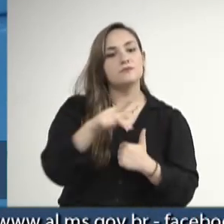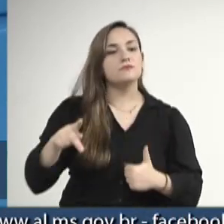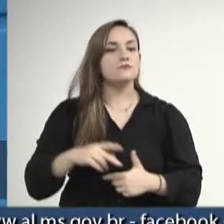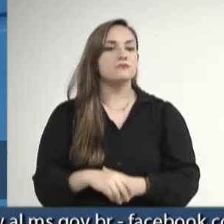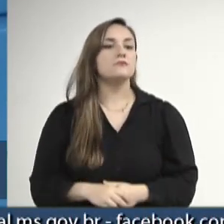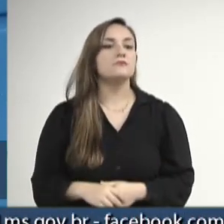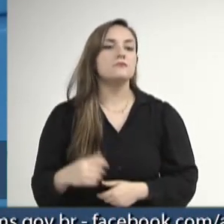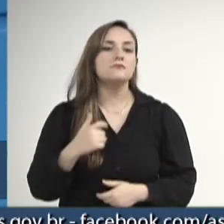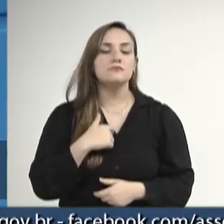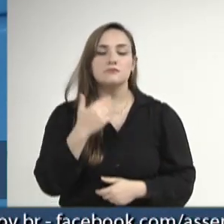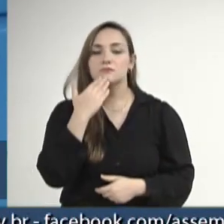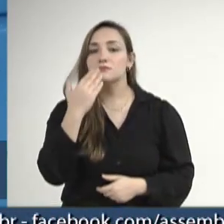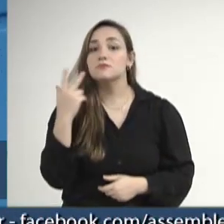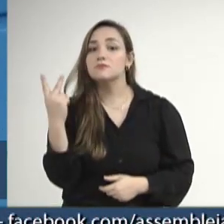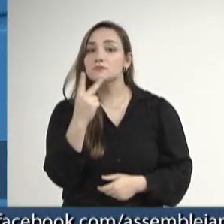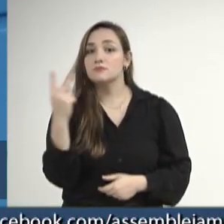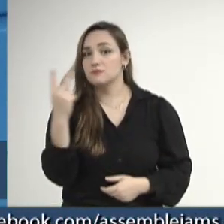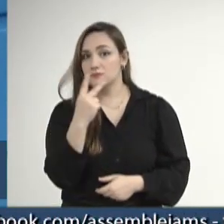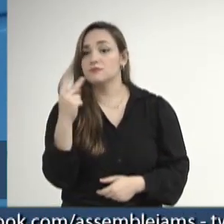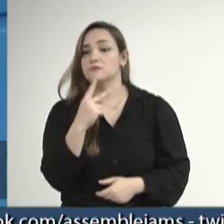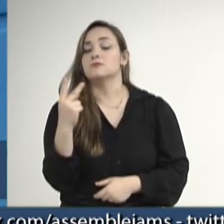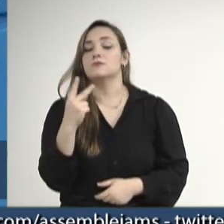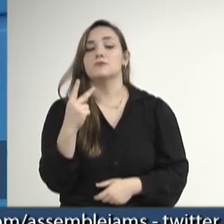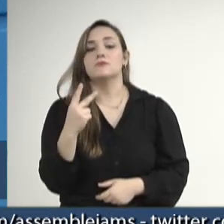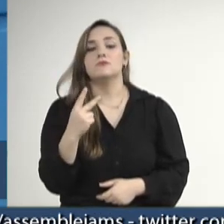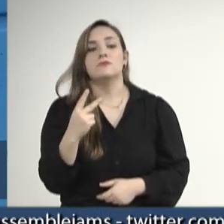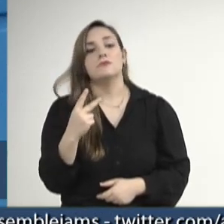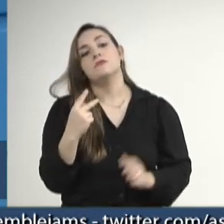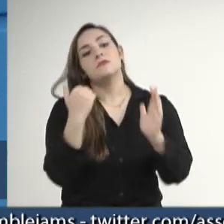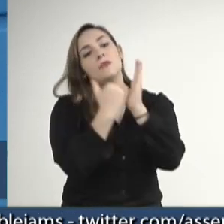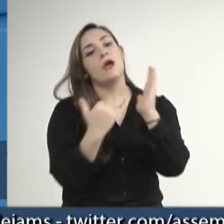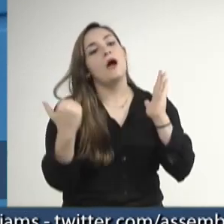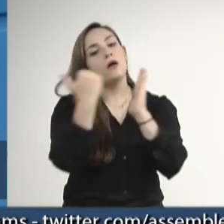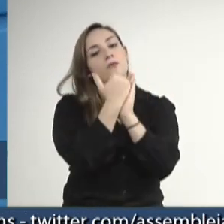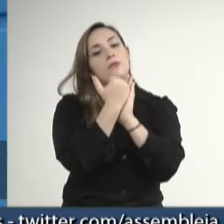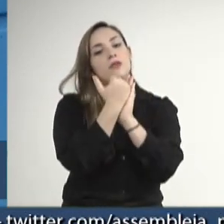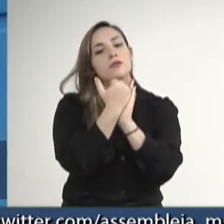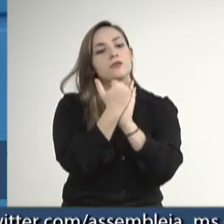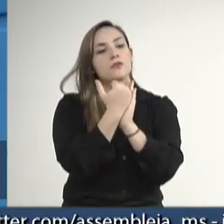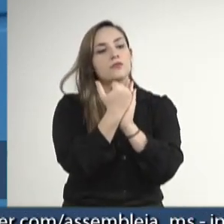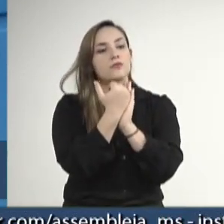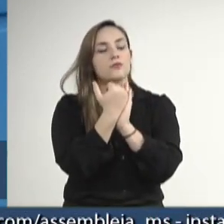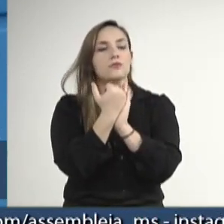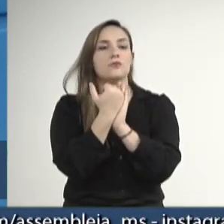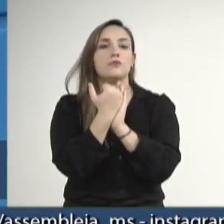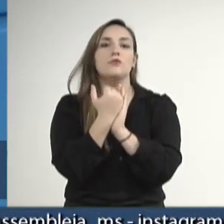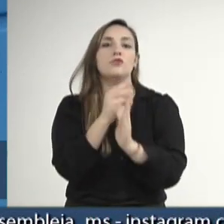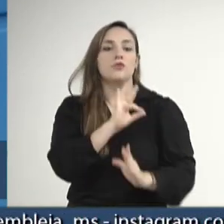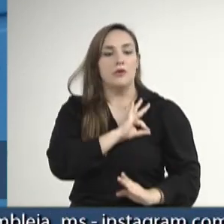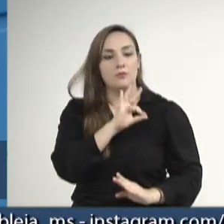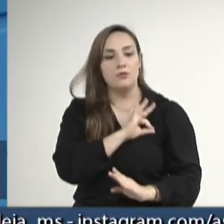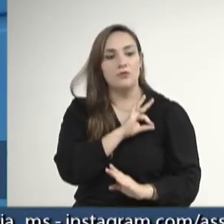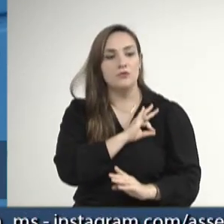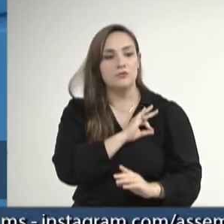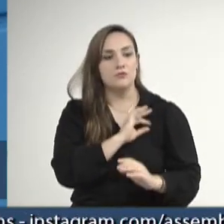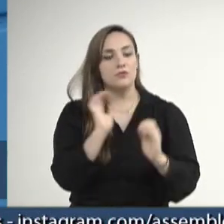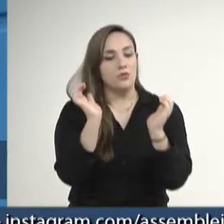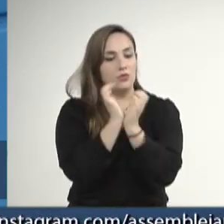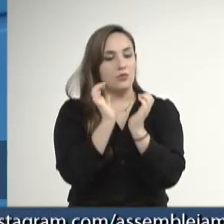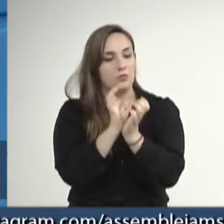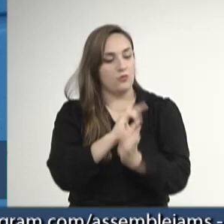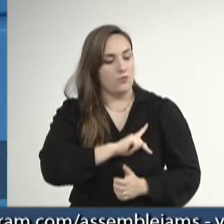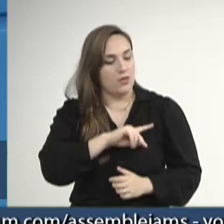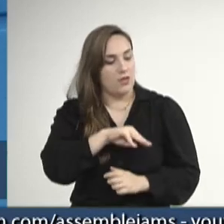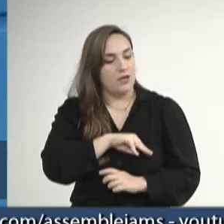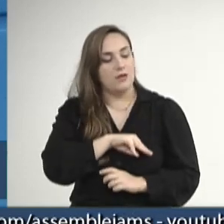solicitando em caráter de urgência o aumento do efetivo na décima segunda companhia independente da Polícia